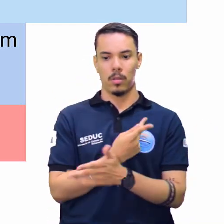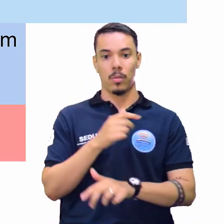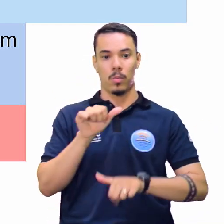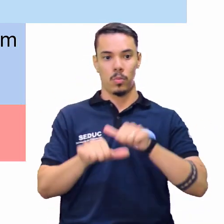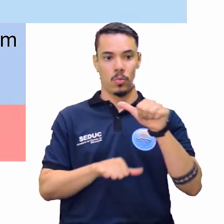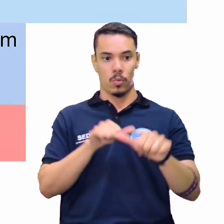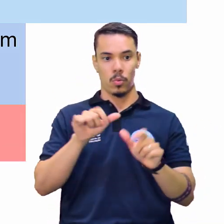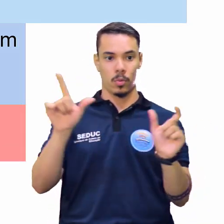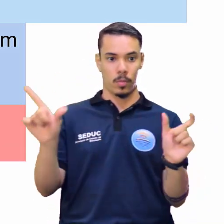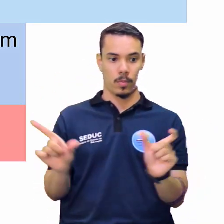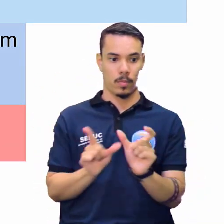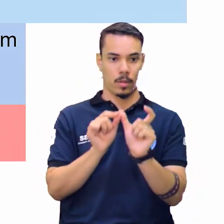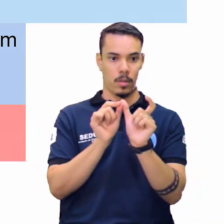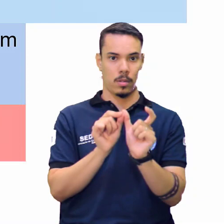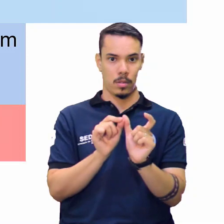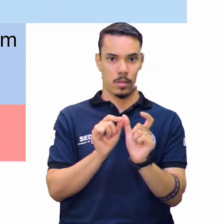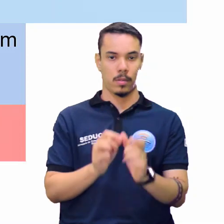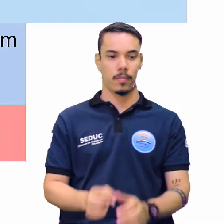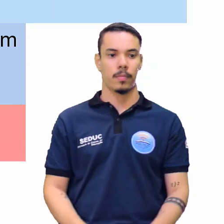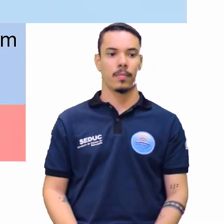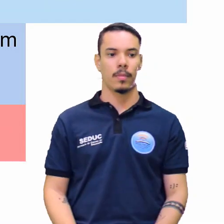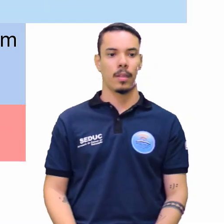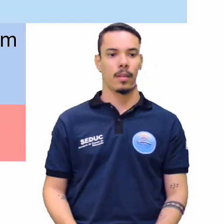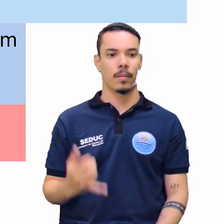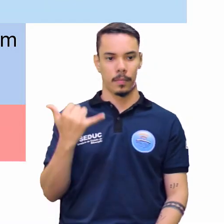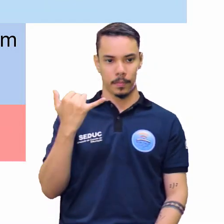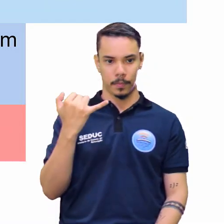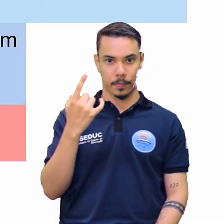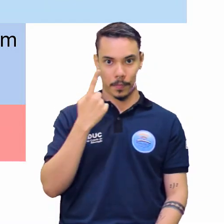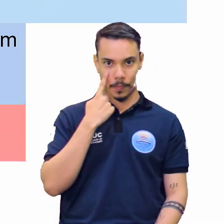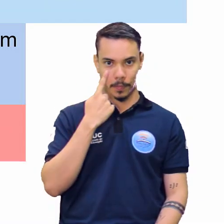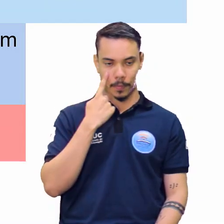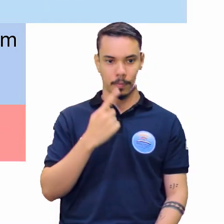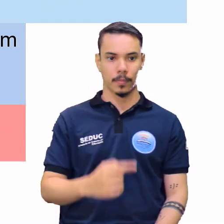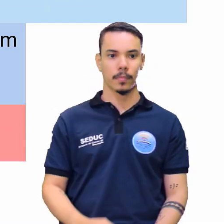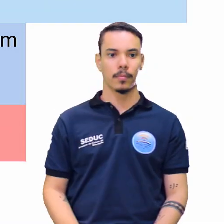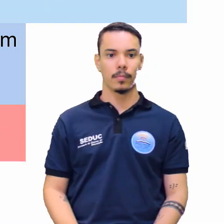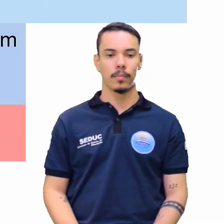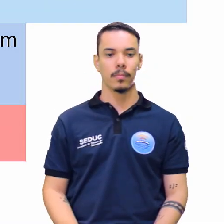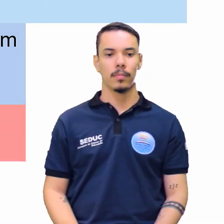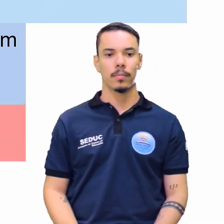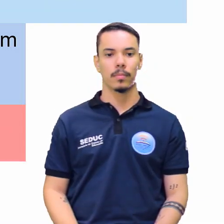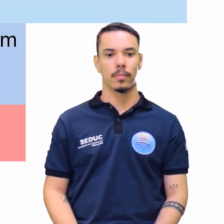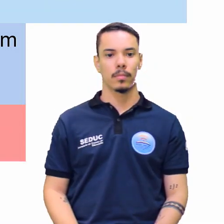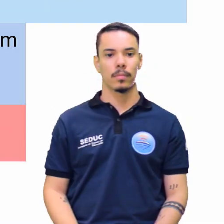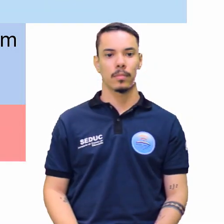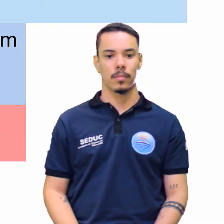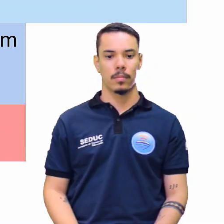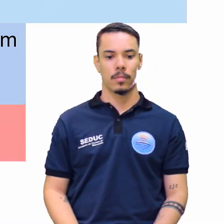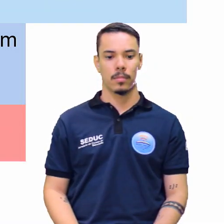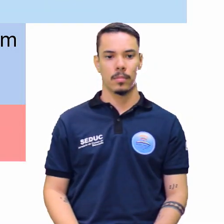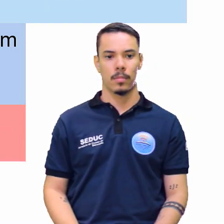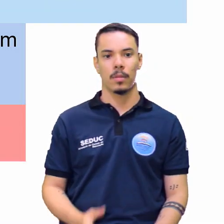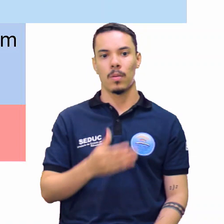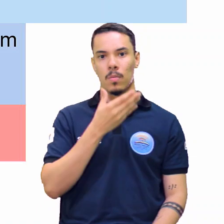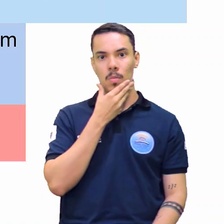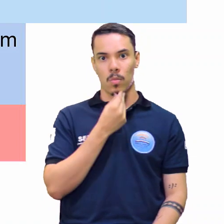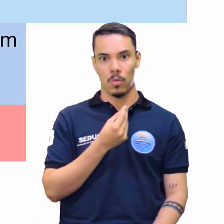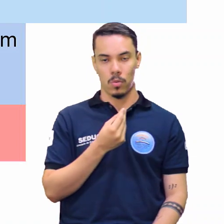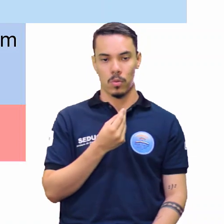de que de sufixo Ok e aqui é